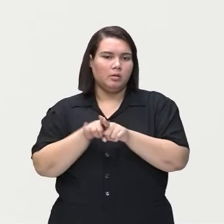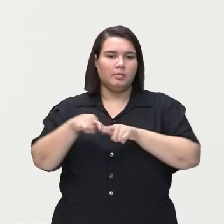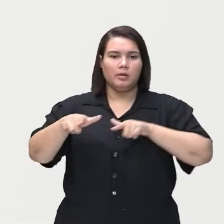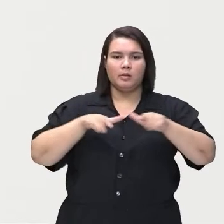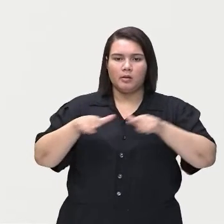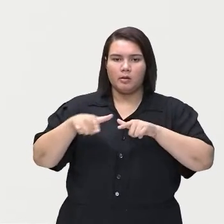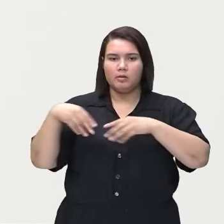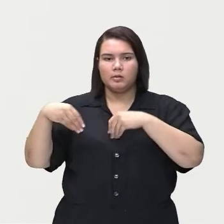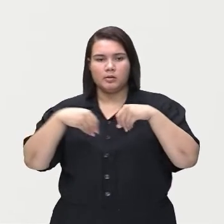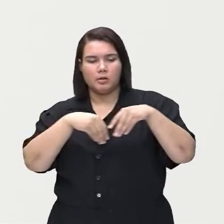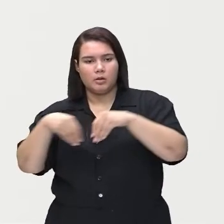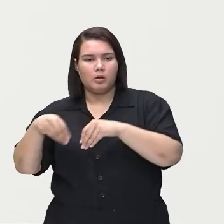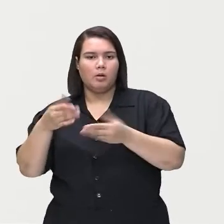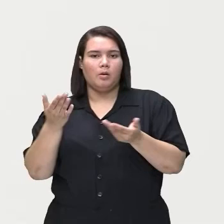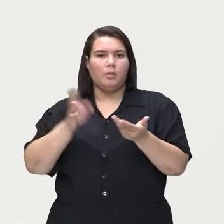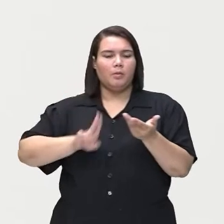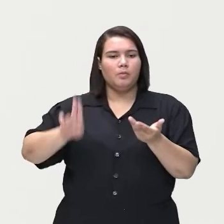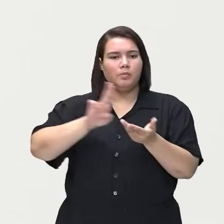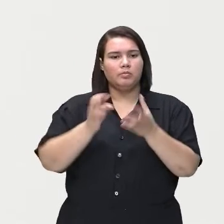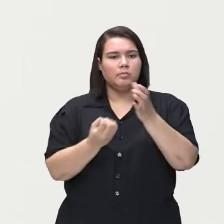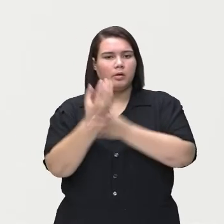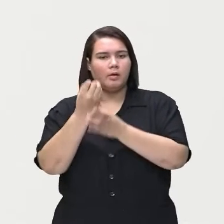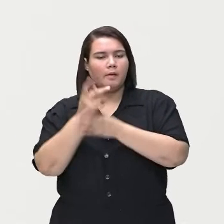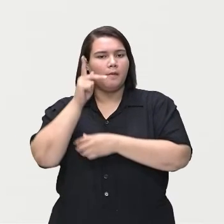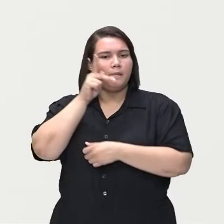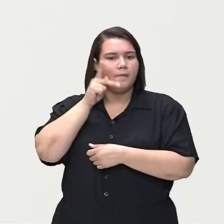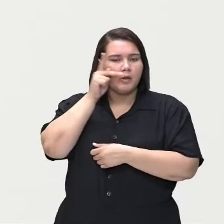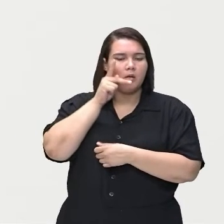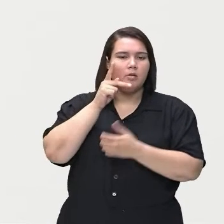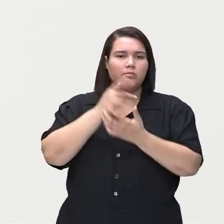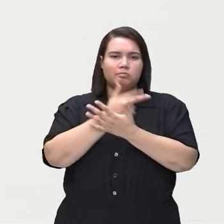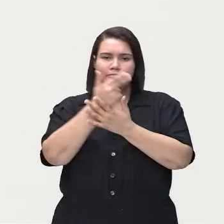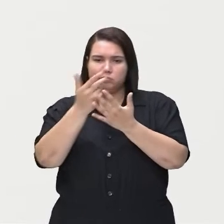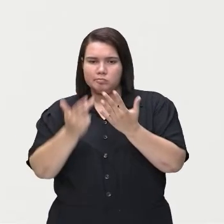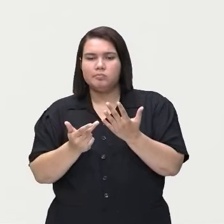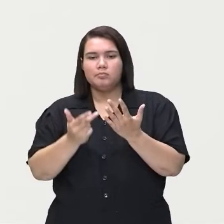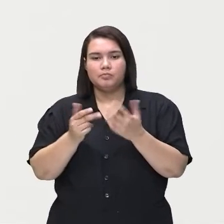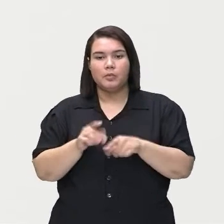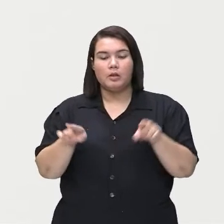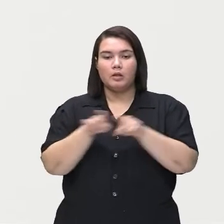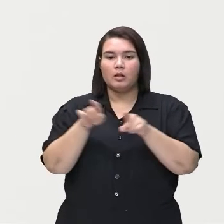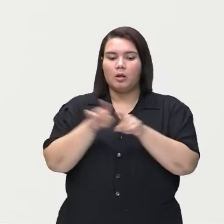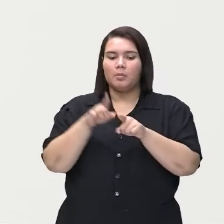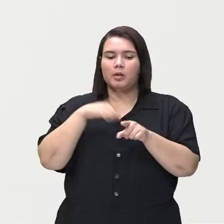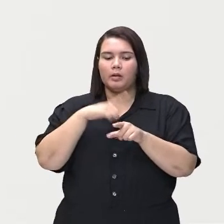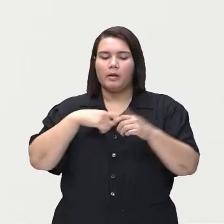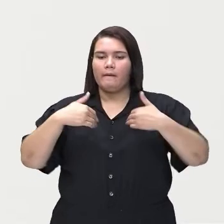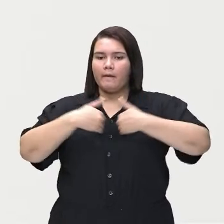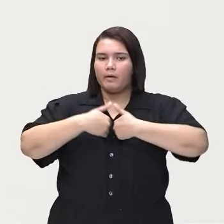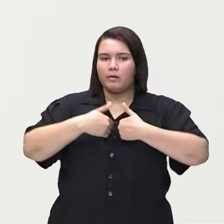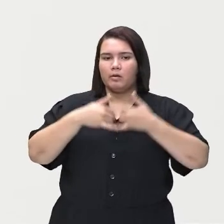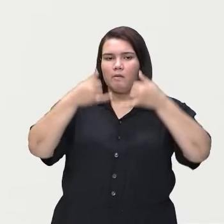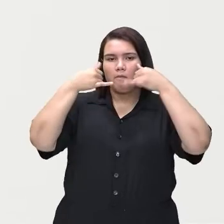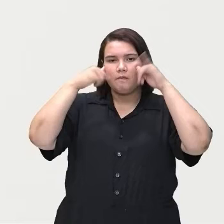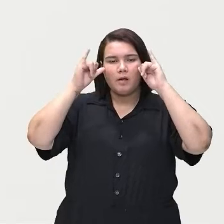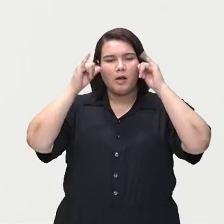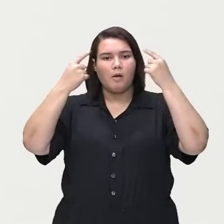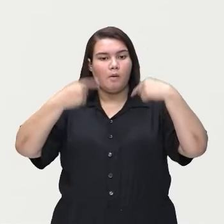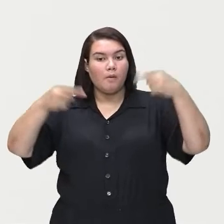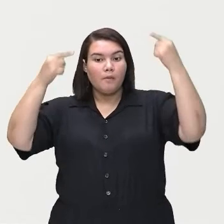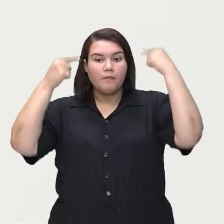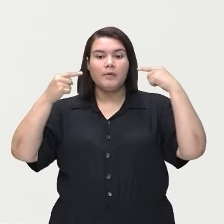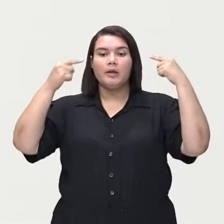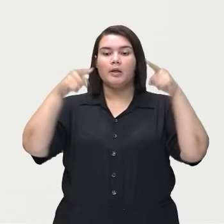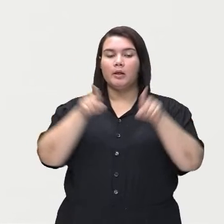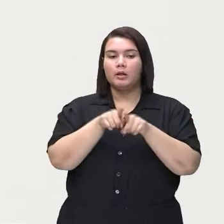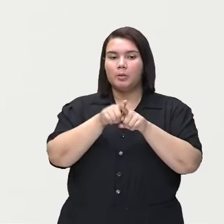a terra com a questão da produção do vinho, do trigo e de azeitonas e criavam gado, vacas, ovelhas